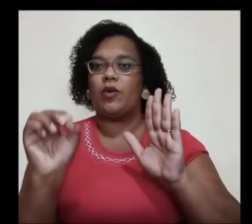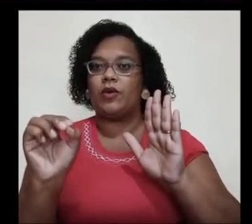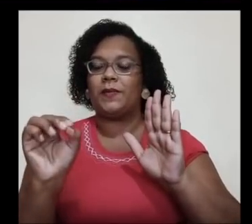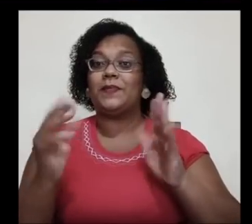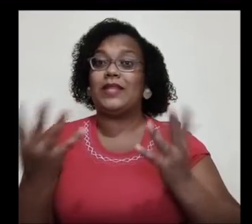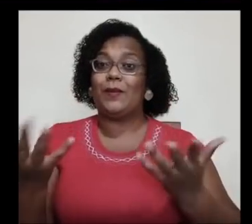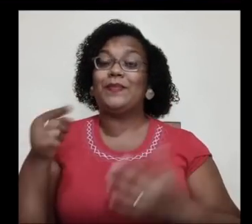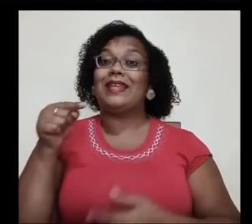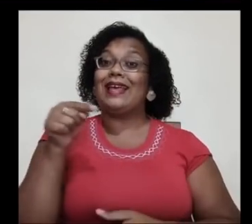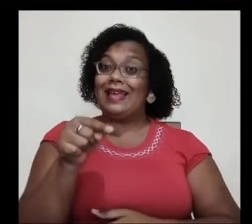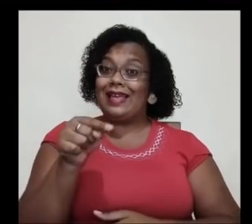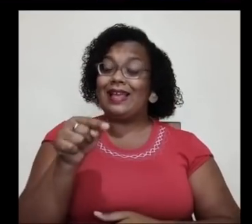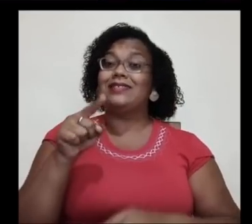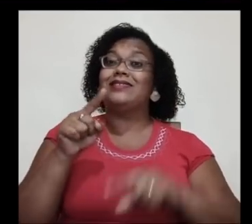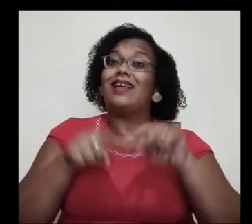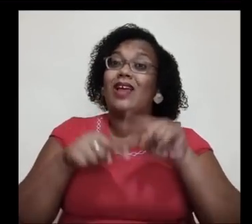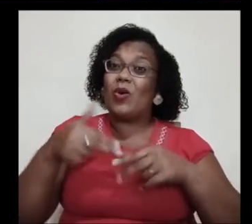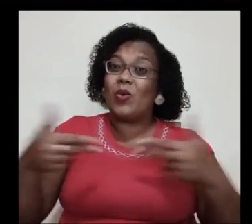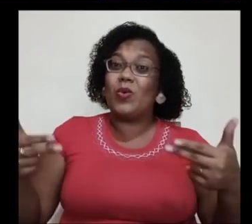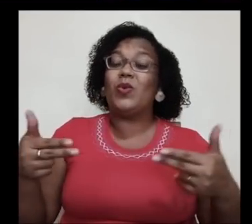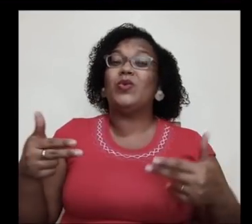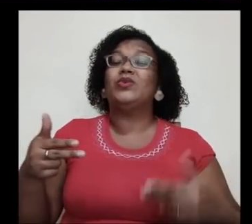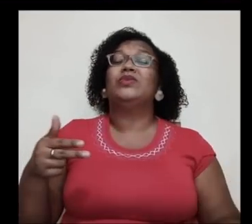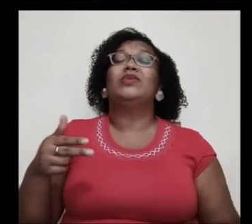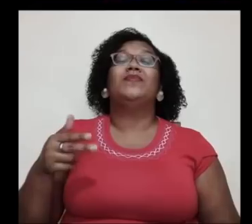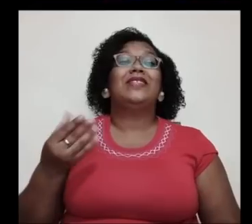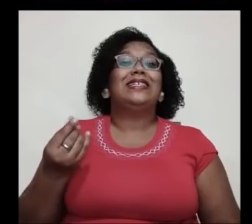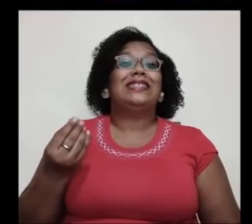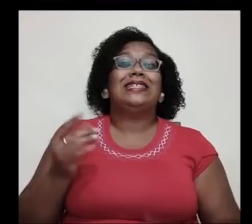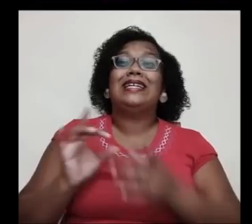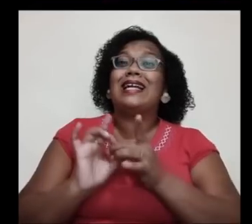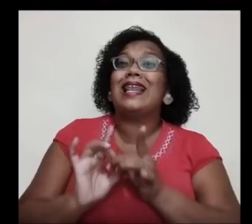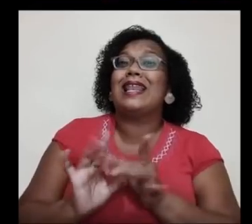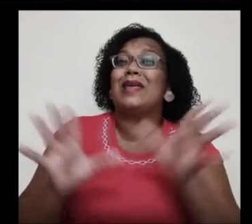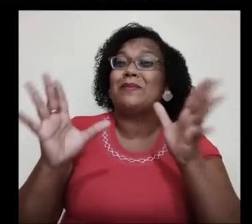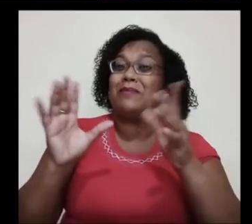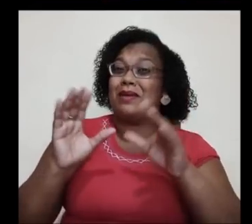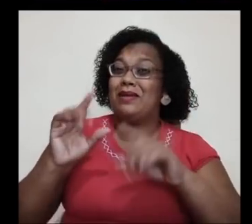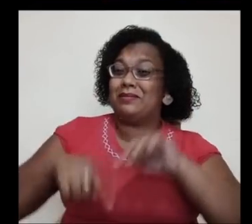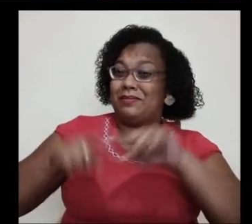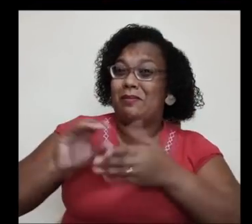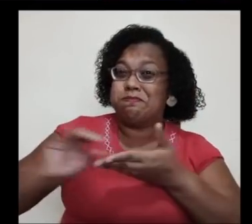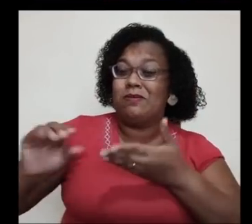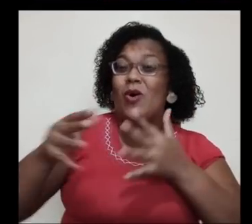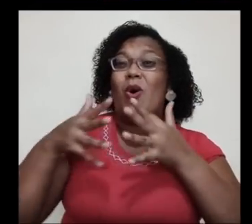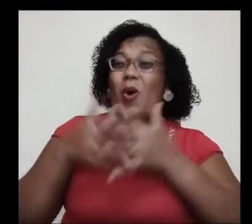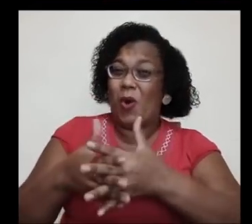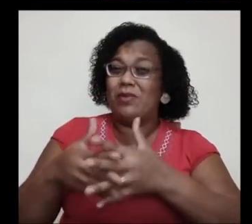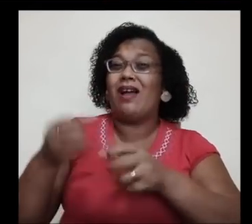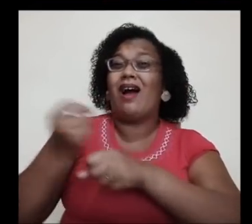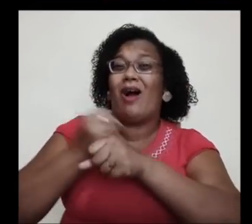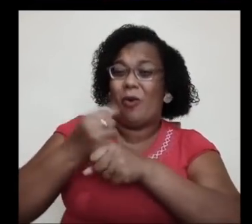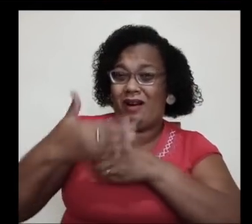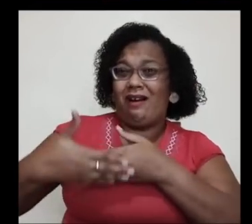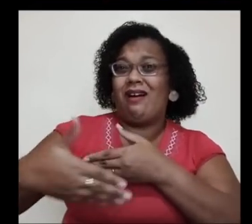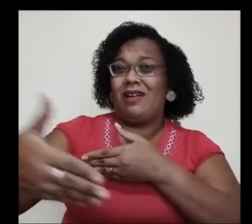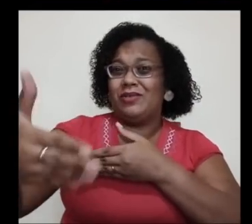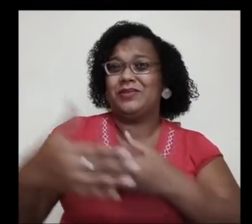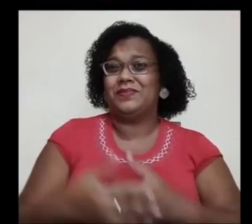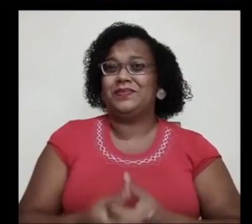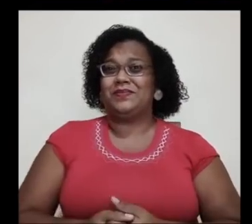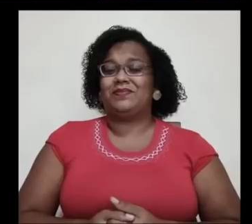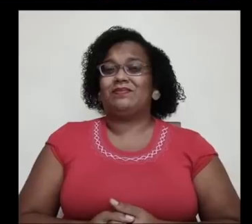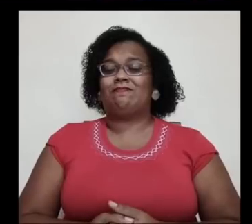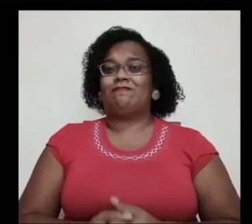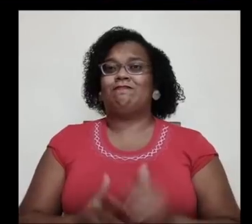ano. Bem, talvez mais grave na área da ciência e tecnologia, que o impacto é mais significativo e muito mais evidente, é